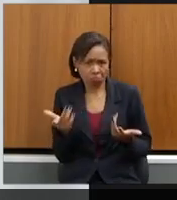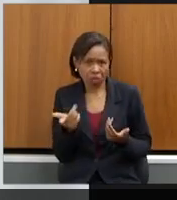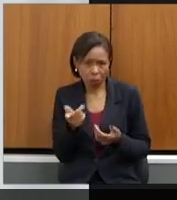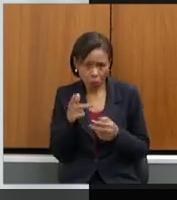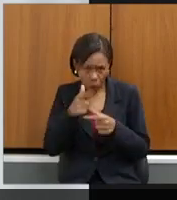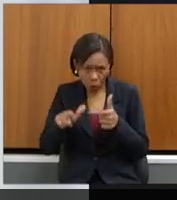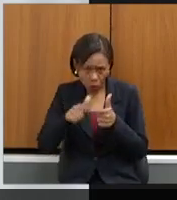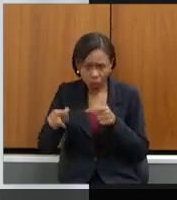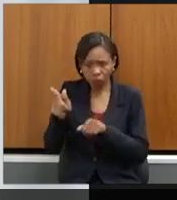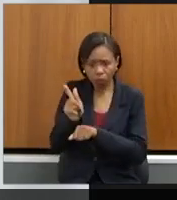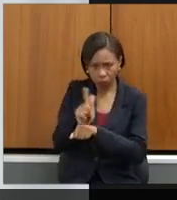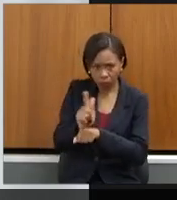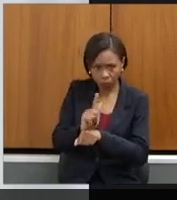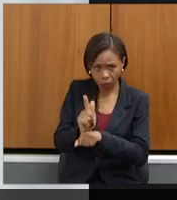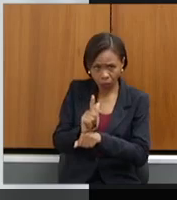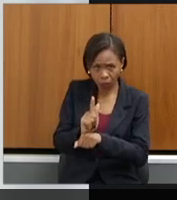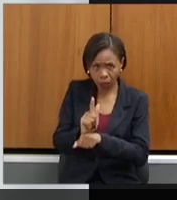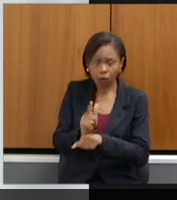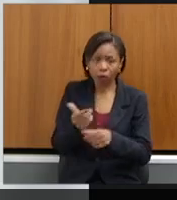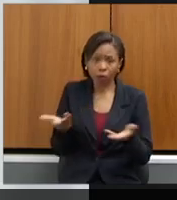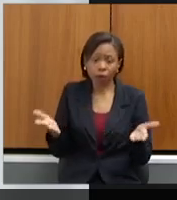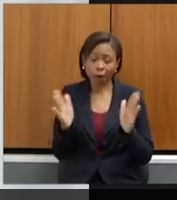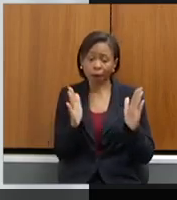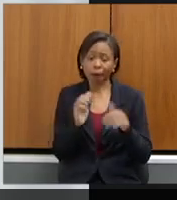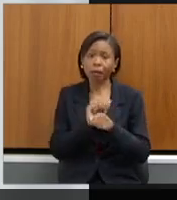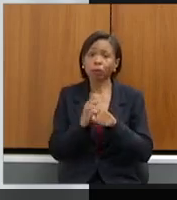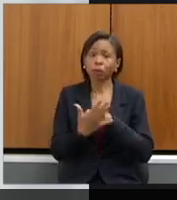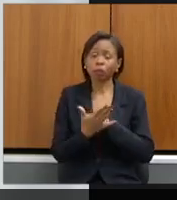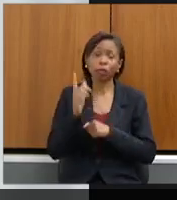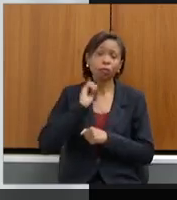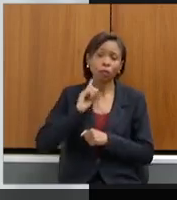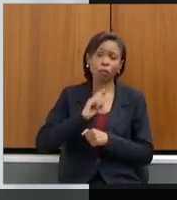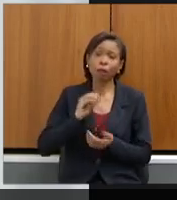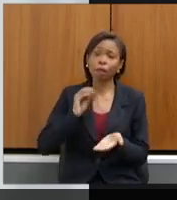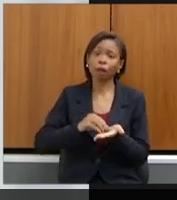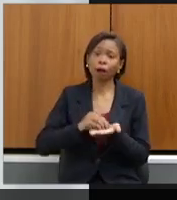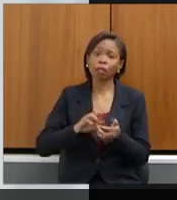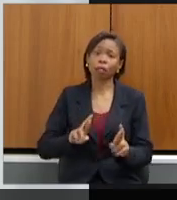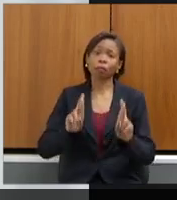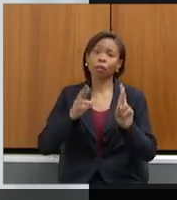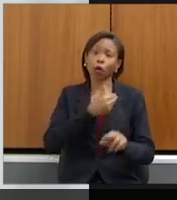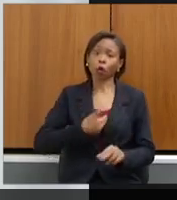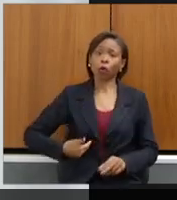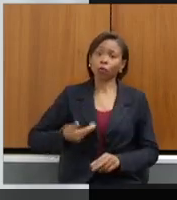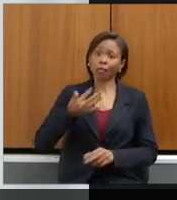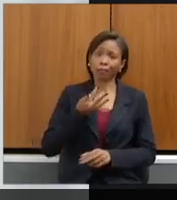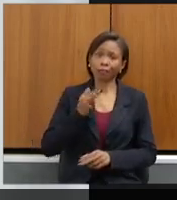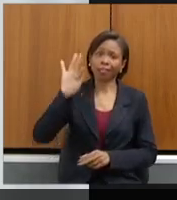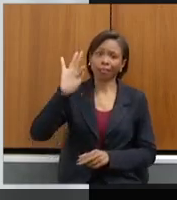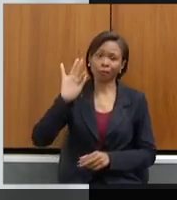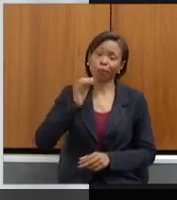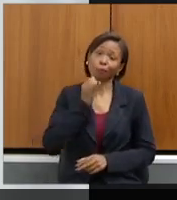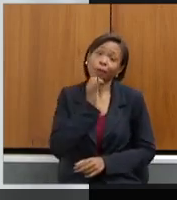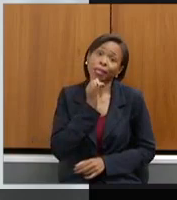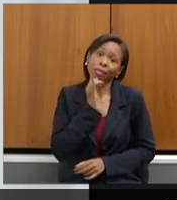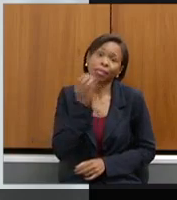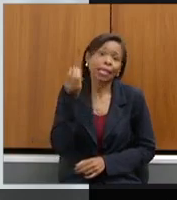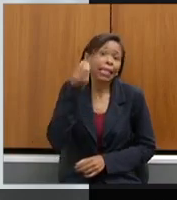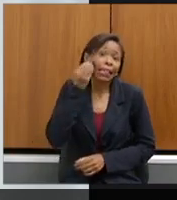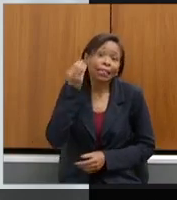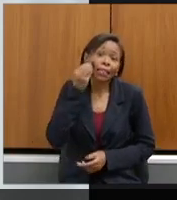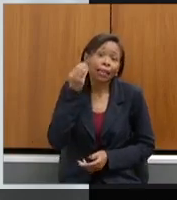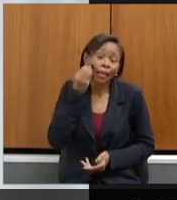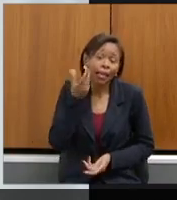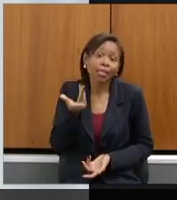gestão política de controle da pandemia de Minas Gerais segue as responsabilidades momento Federal exemplo podia-se aplicação dos Testes de detecção do